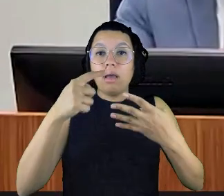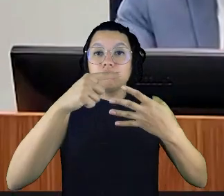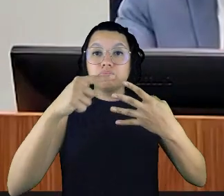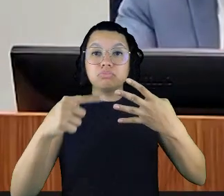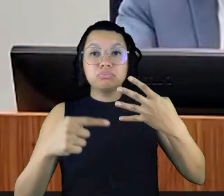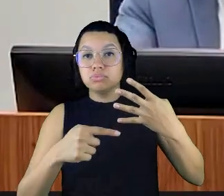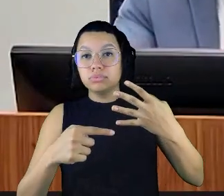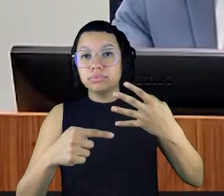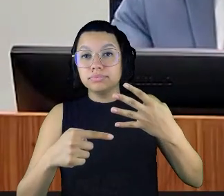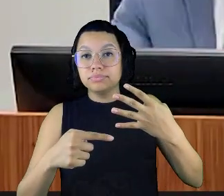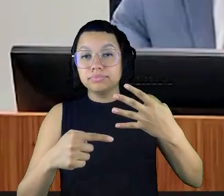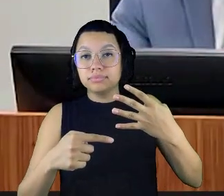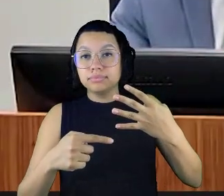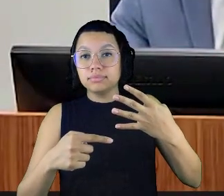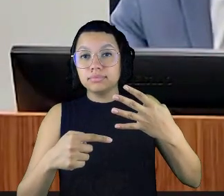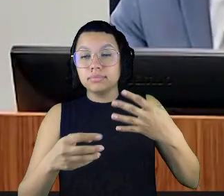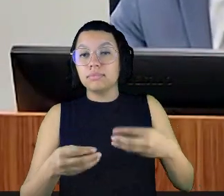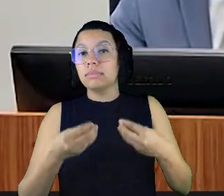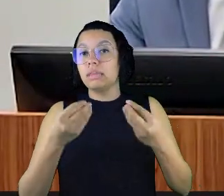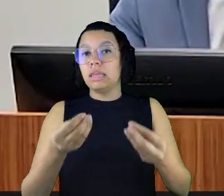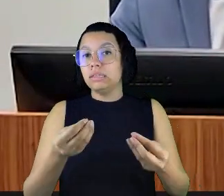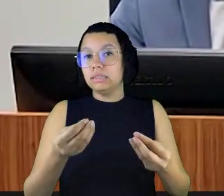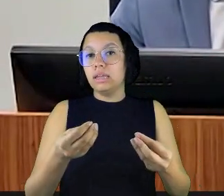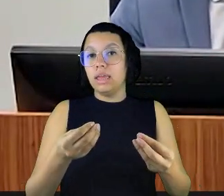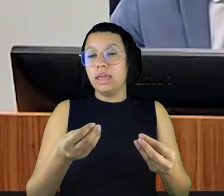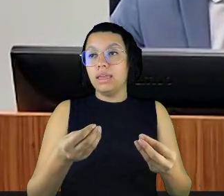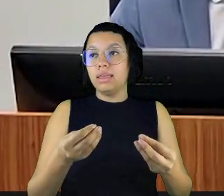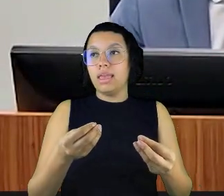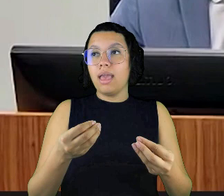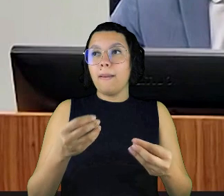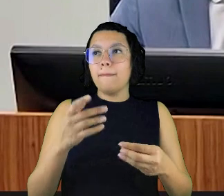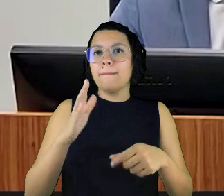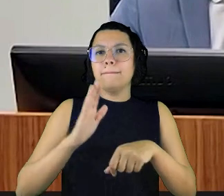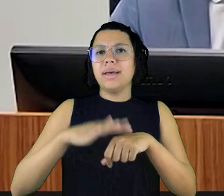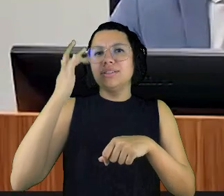menos onerosa para ele, não Você é? vê alguém aceitando?